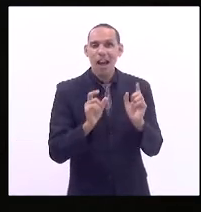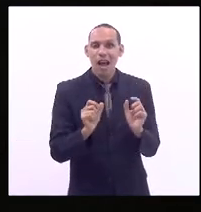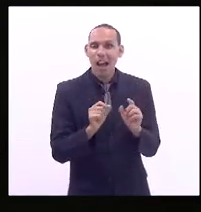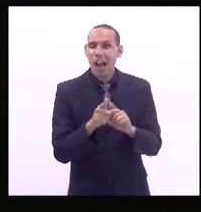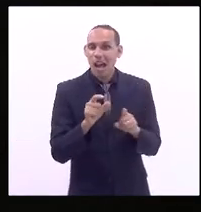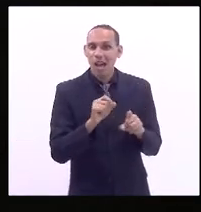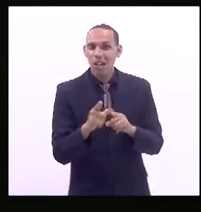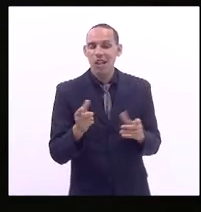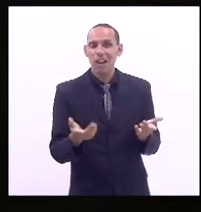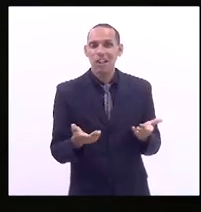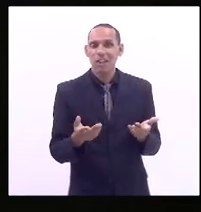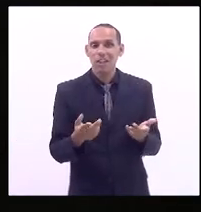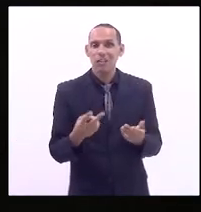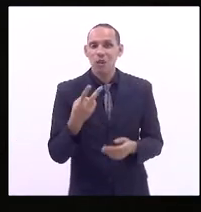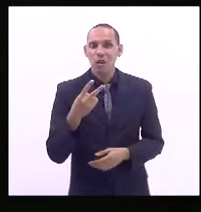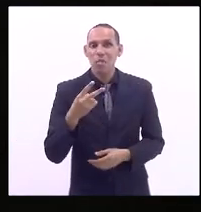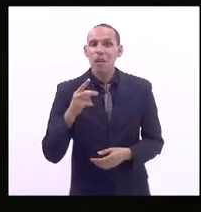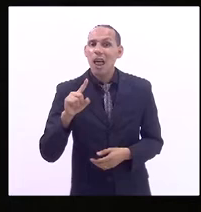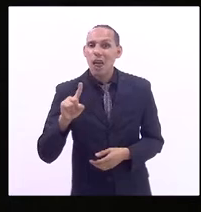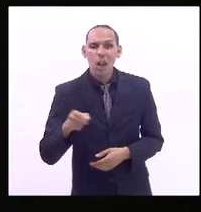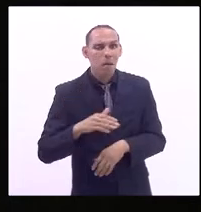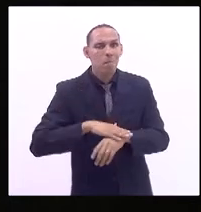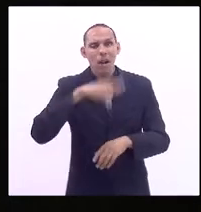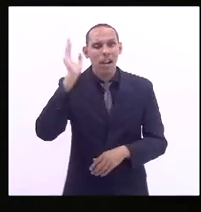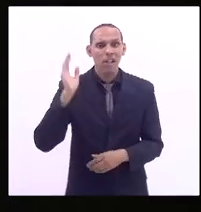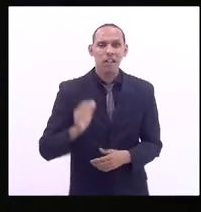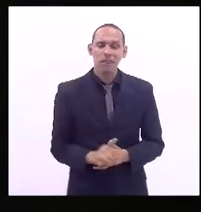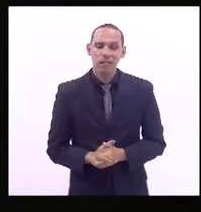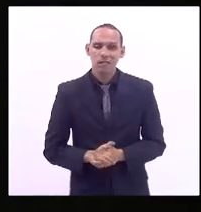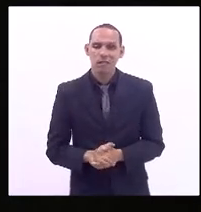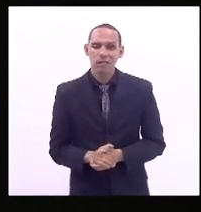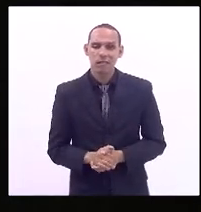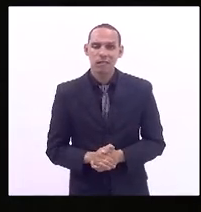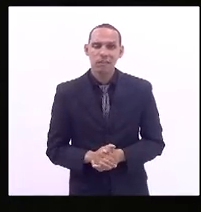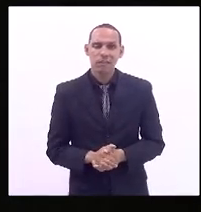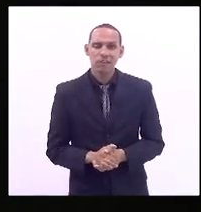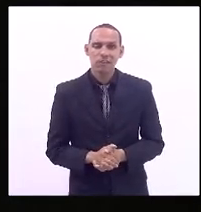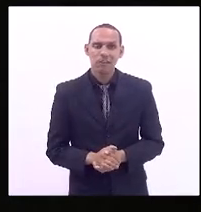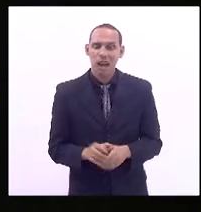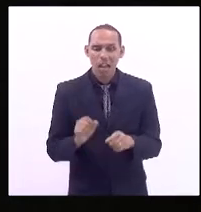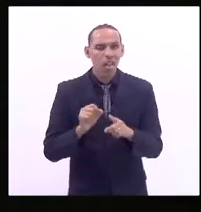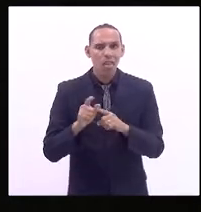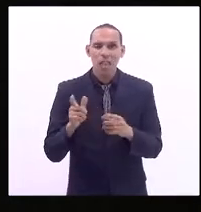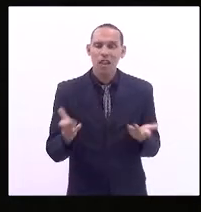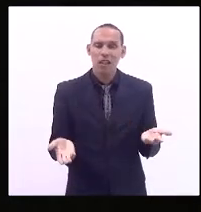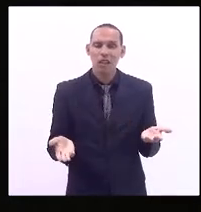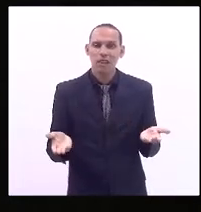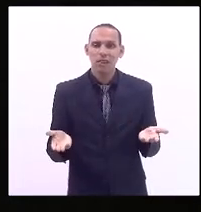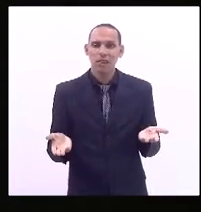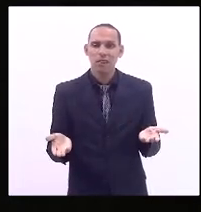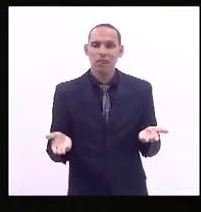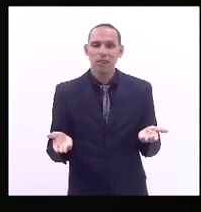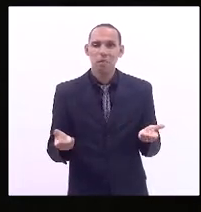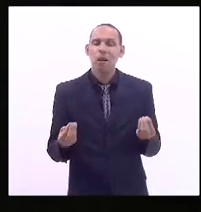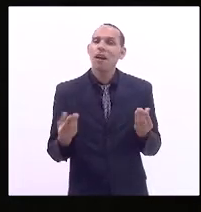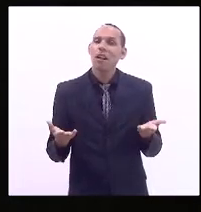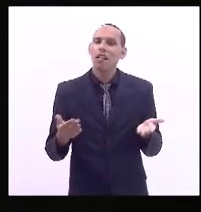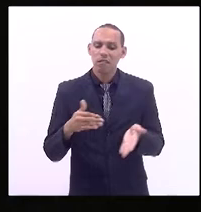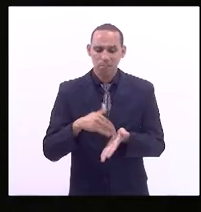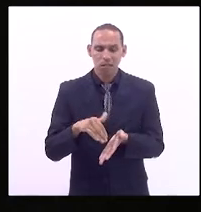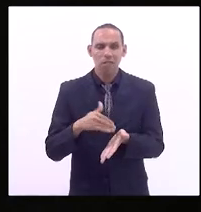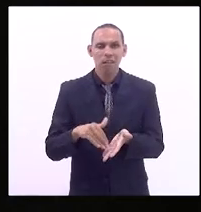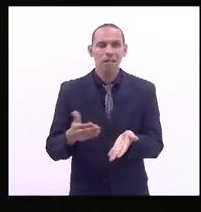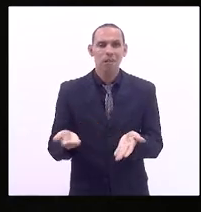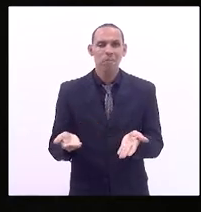alugar e mais de dois milhões para alugar para para abrigar a